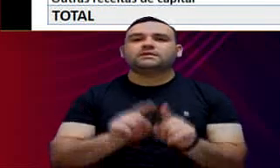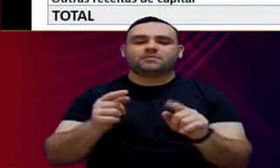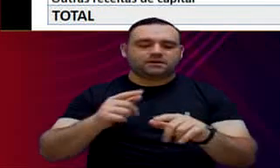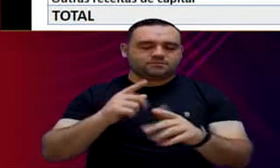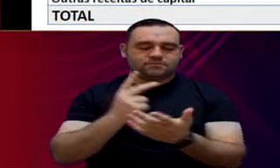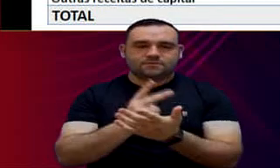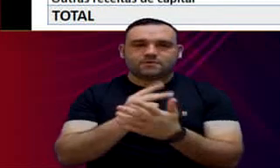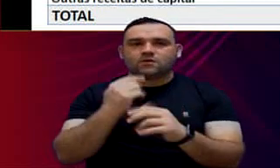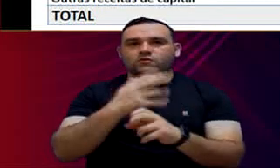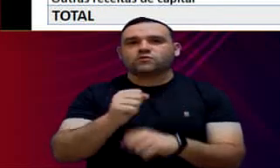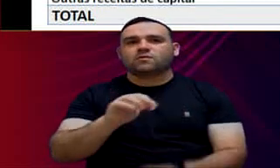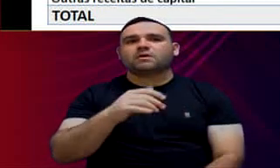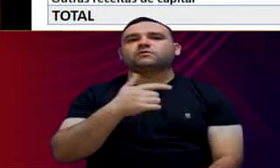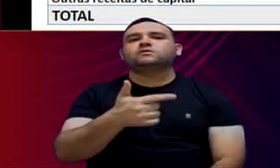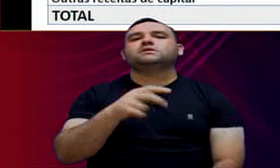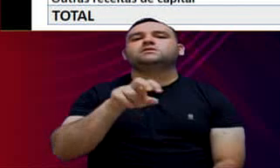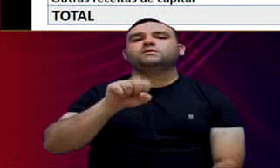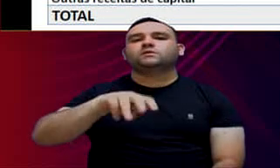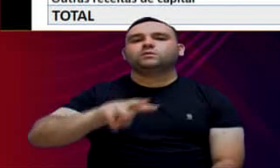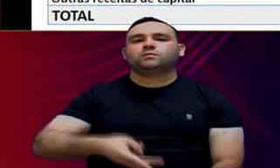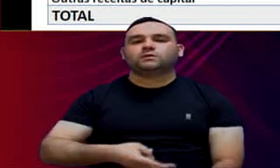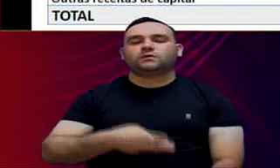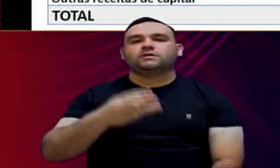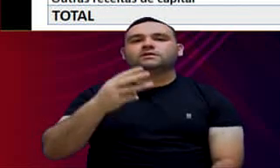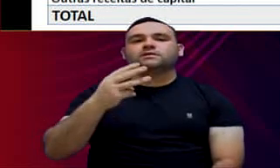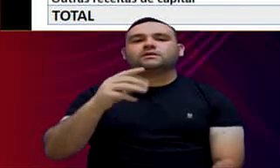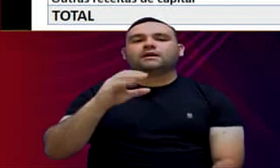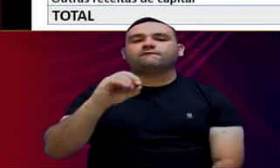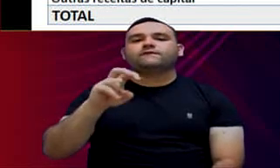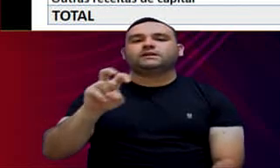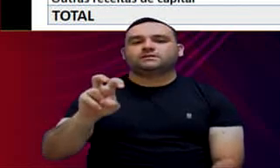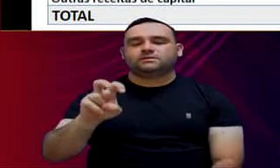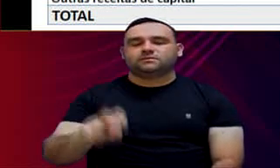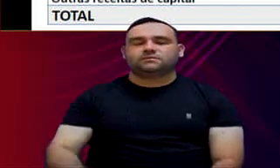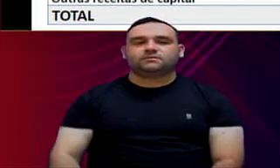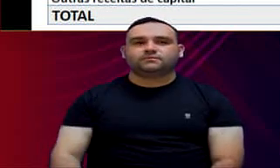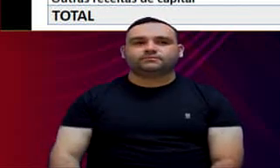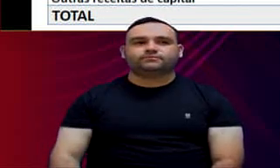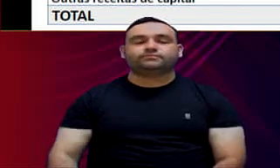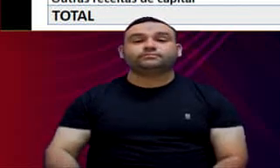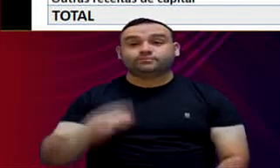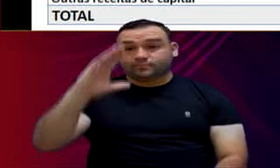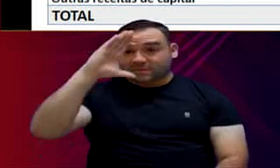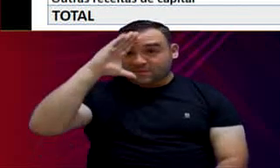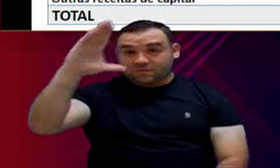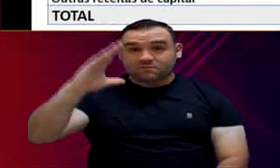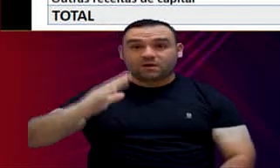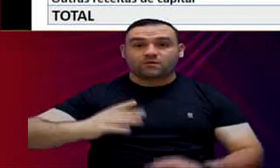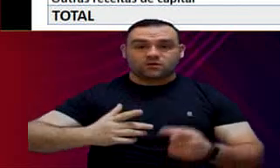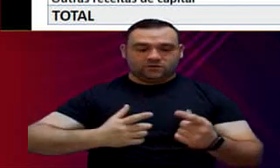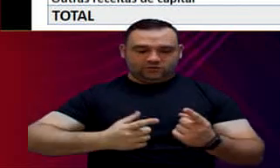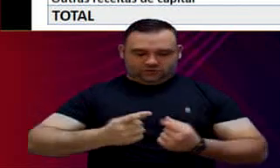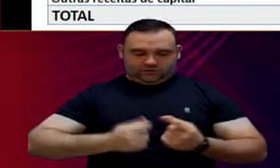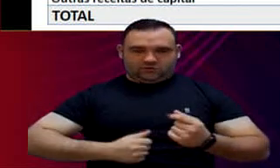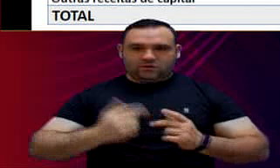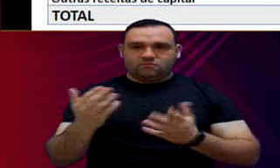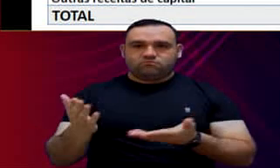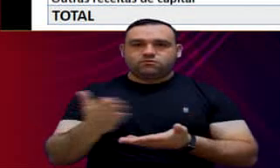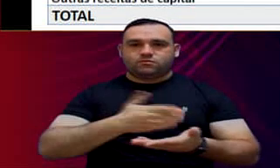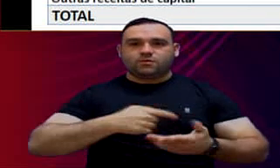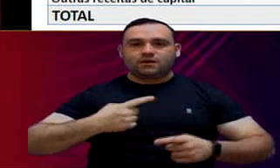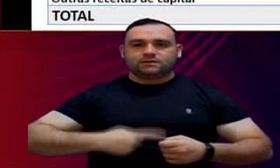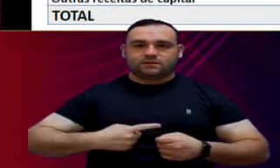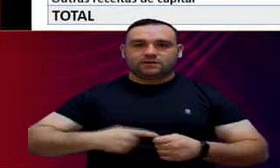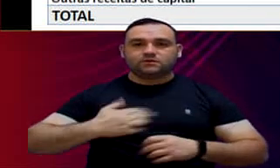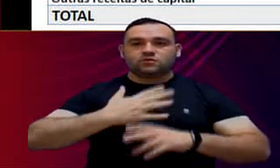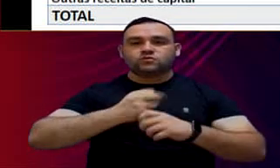demais receitas que totaliza mais 258 milhões e 25 mas a principal receitas do município né